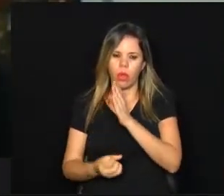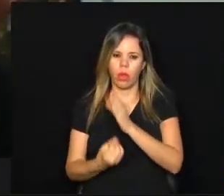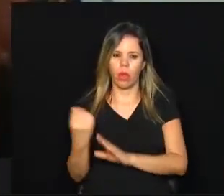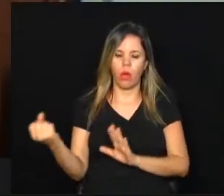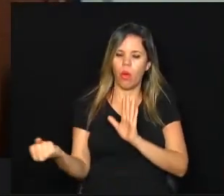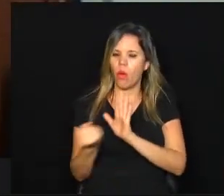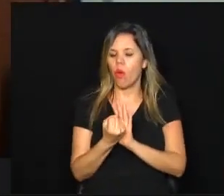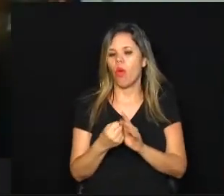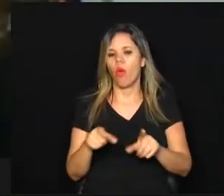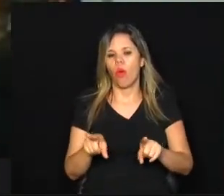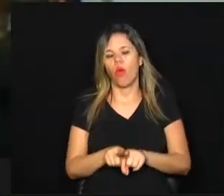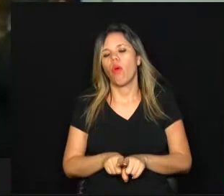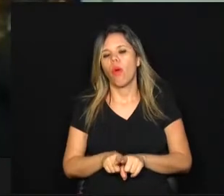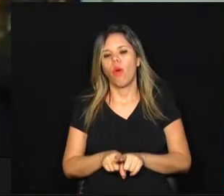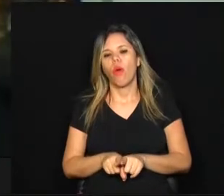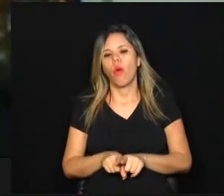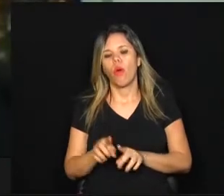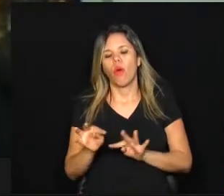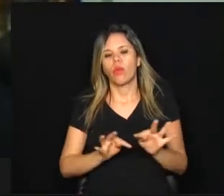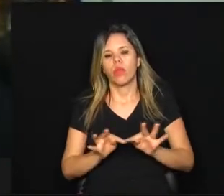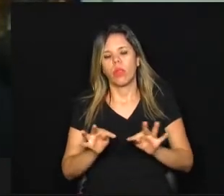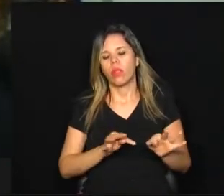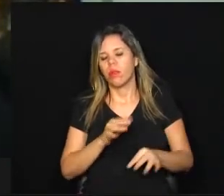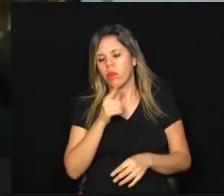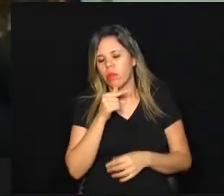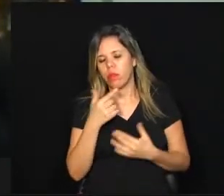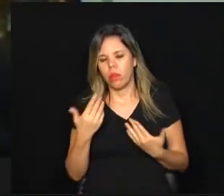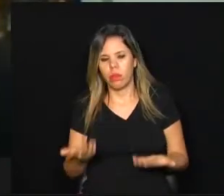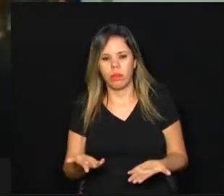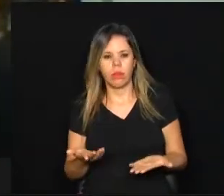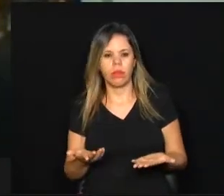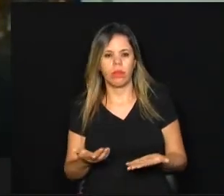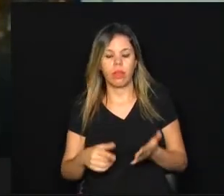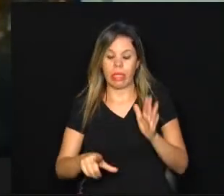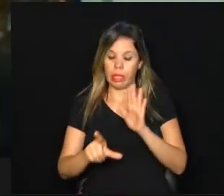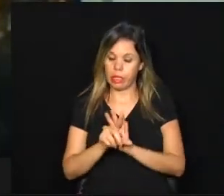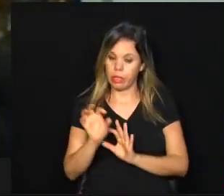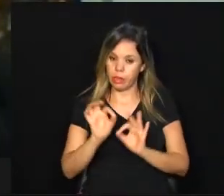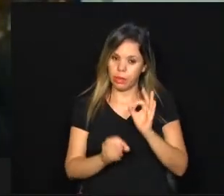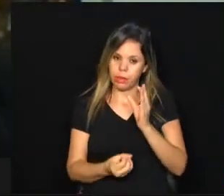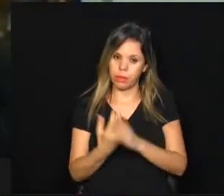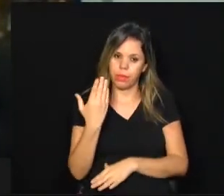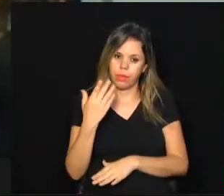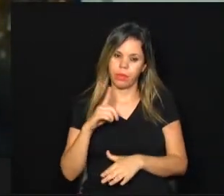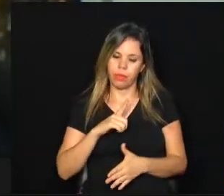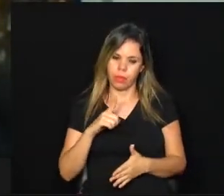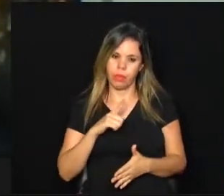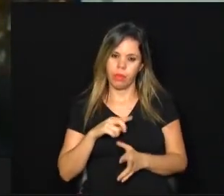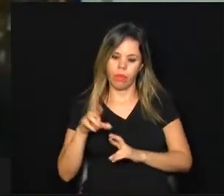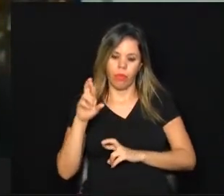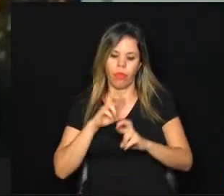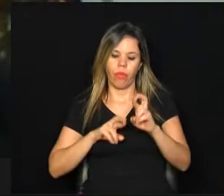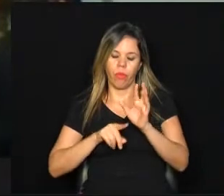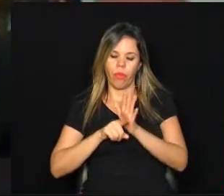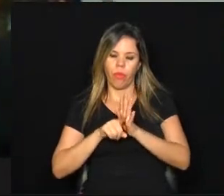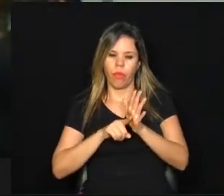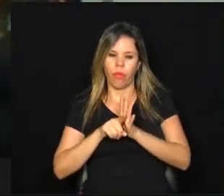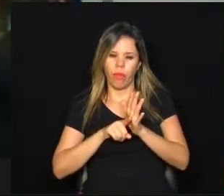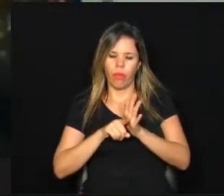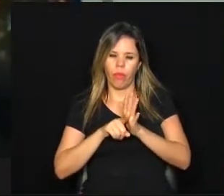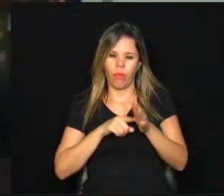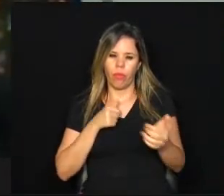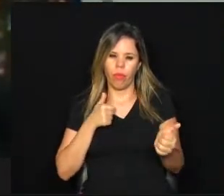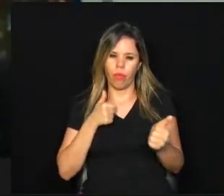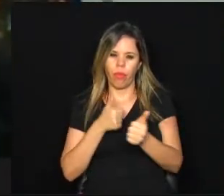marco legal do saneamento, né? Através de lei que vai ter uma fiscalização ainda mais